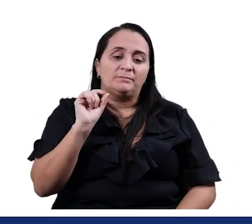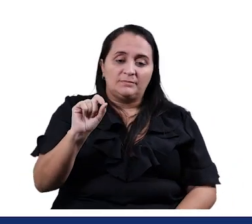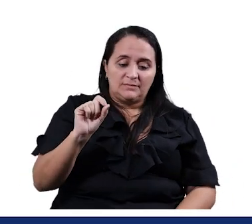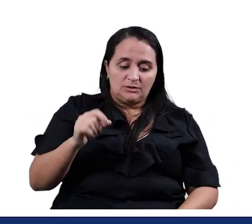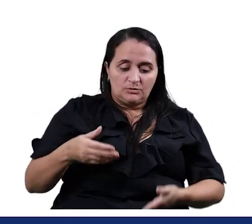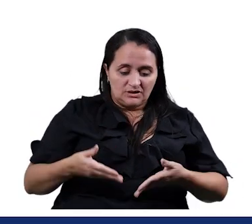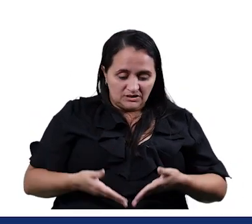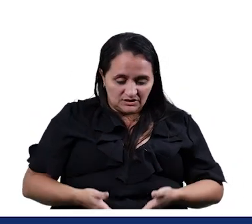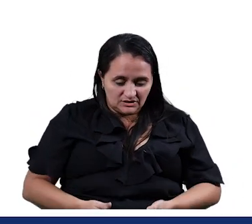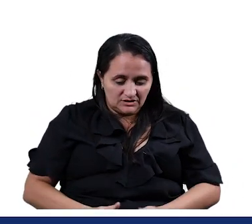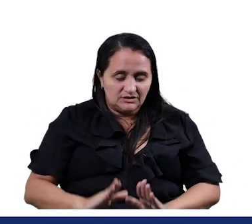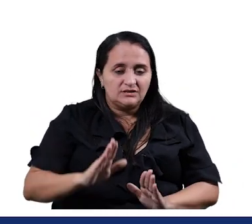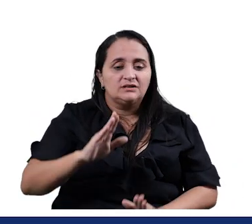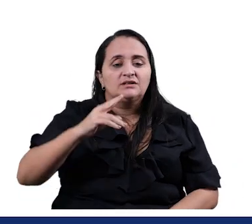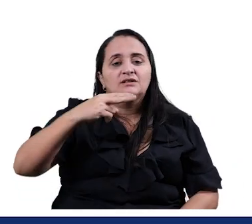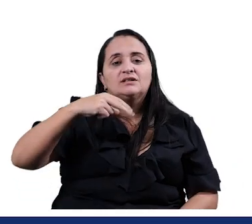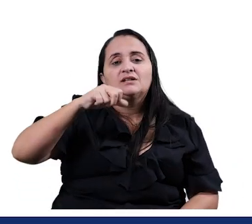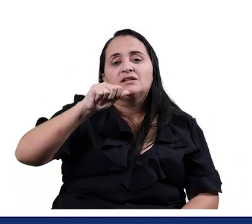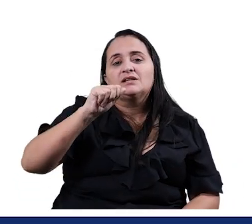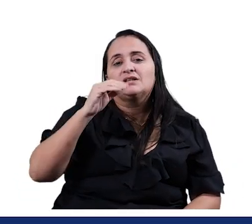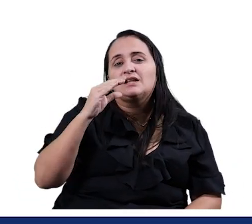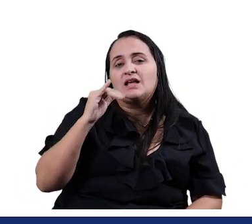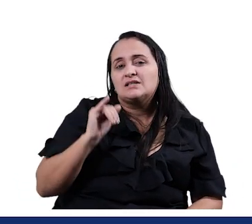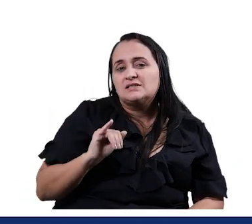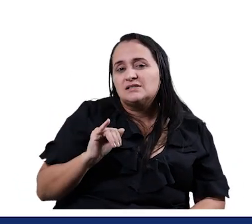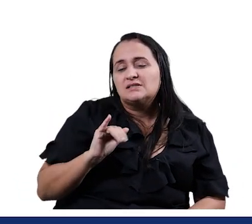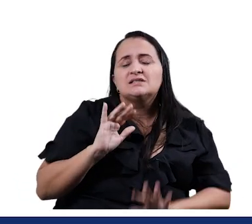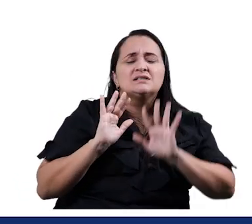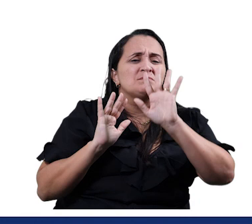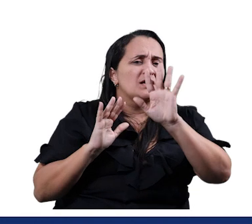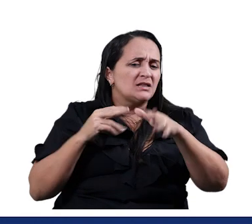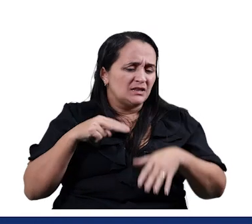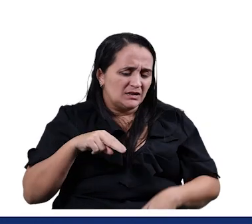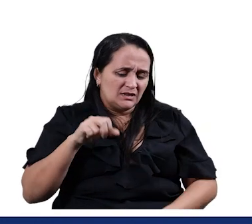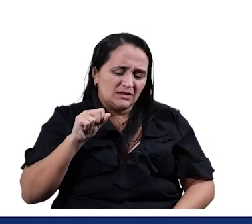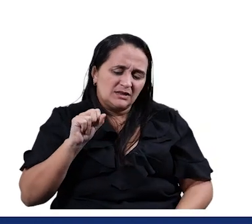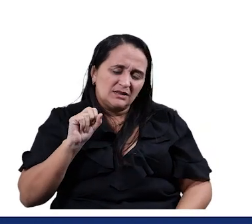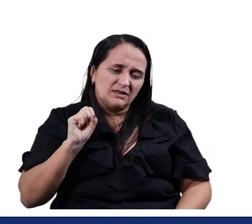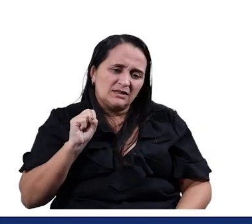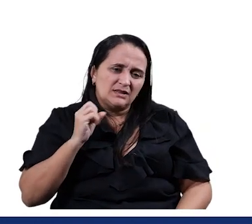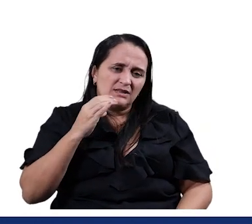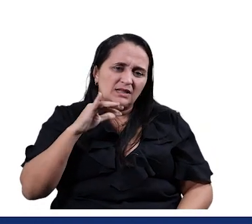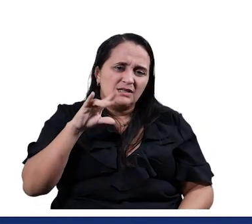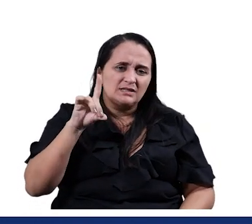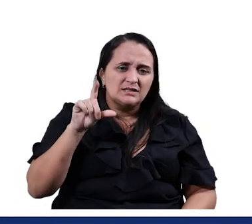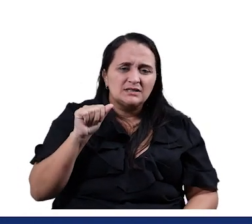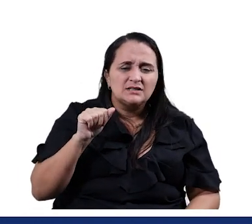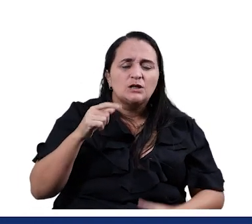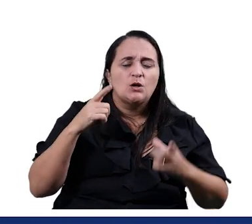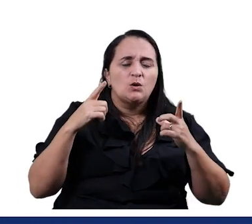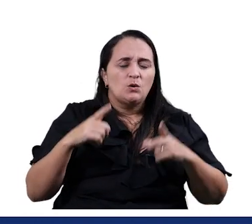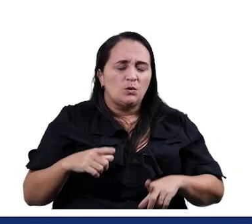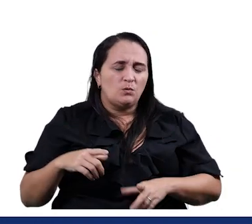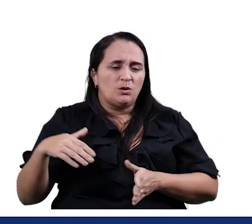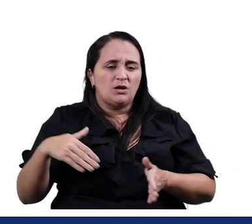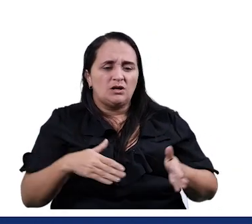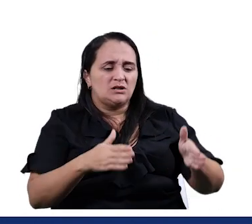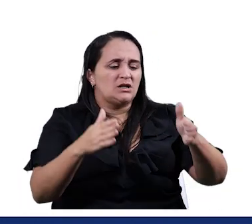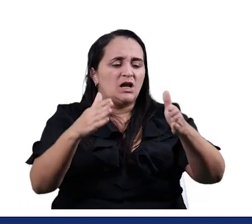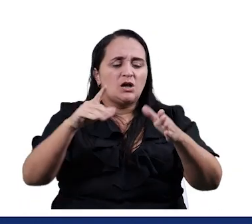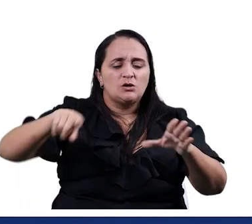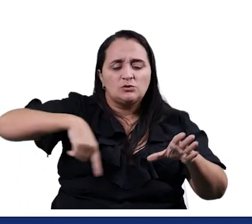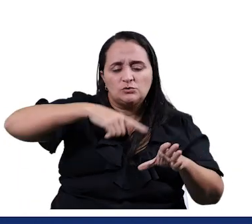estava nasci, aqui está nascida no município de Dois Riachos, em Alagoas, no